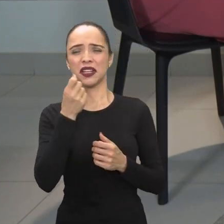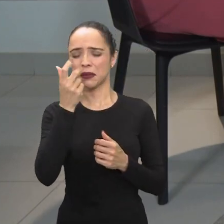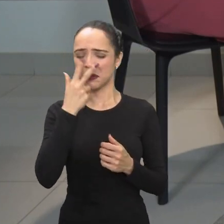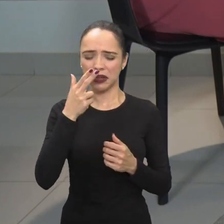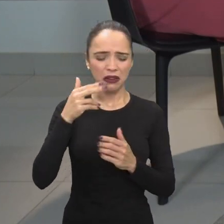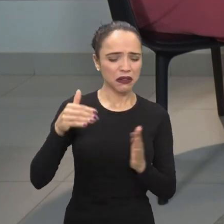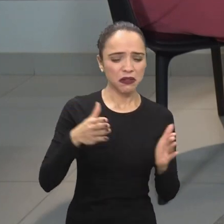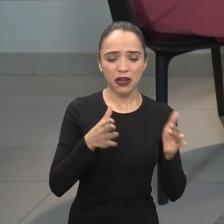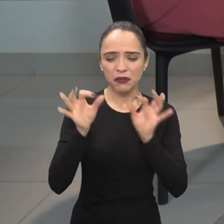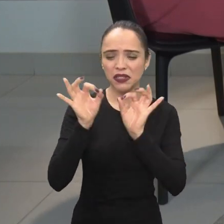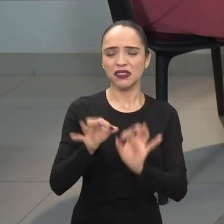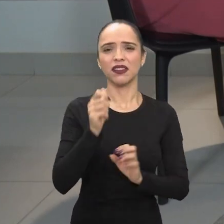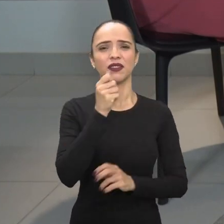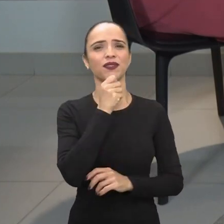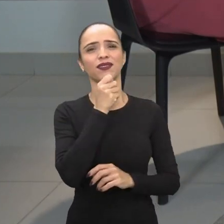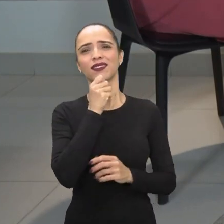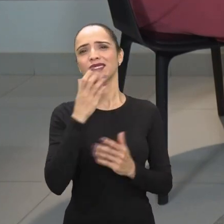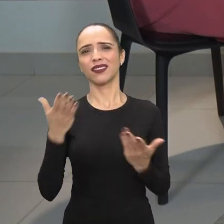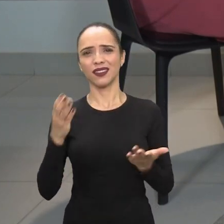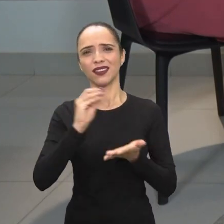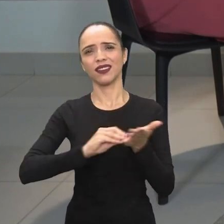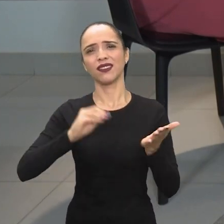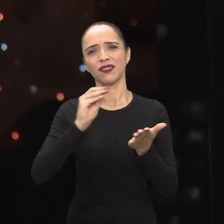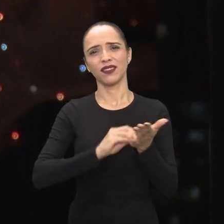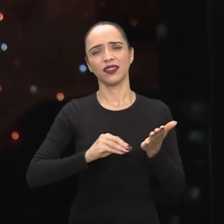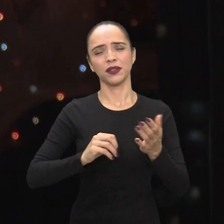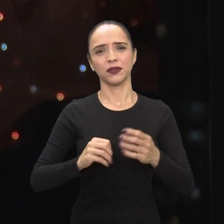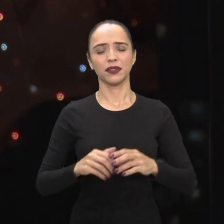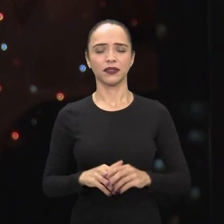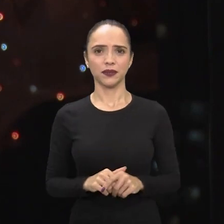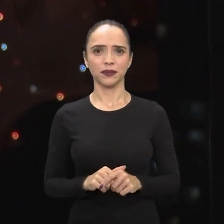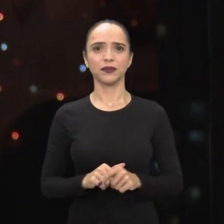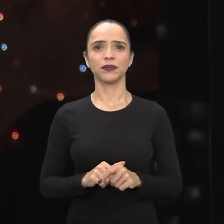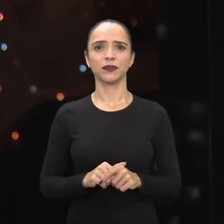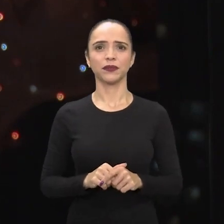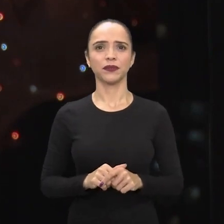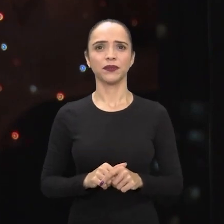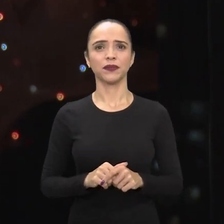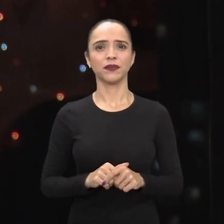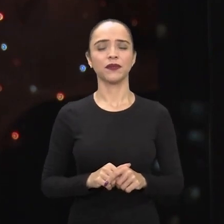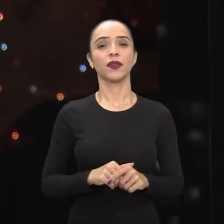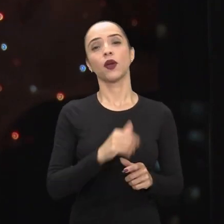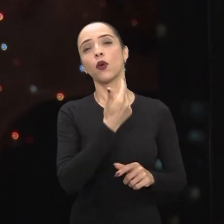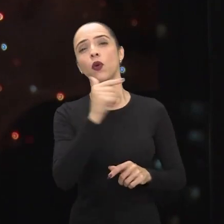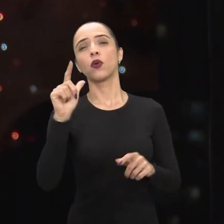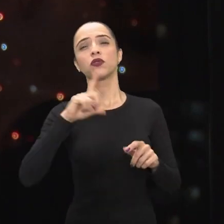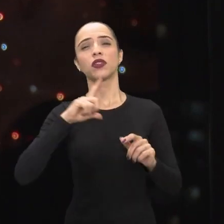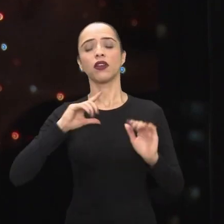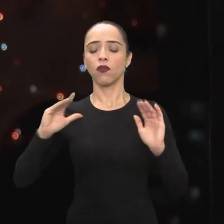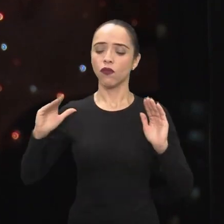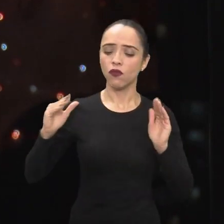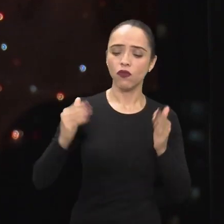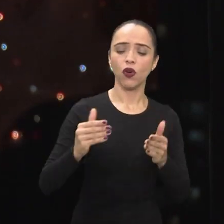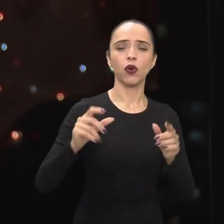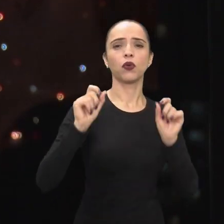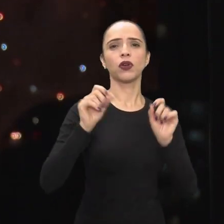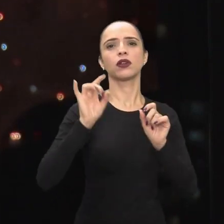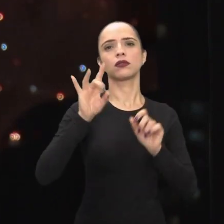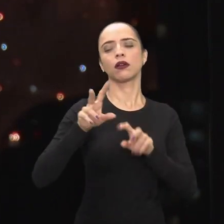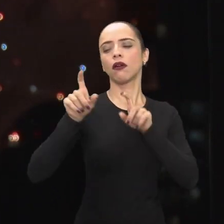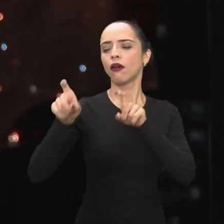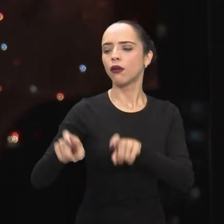correta não é e alguns tem um foco muito grande no